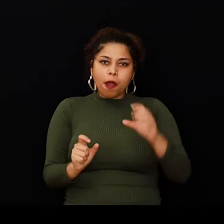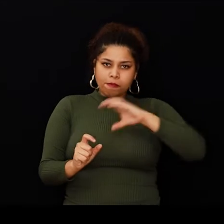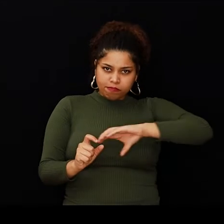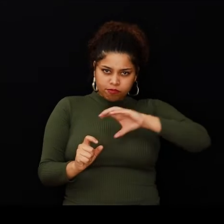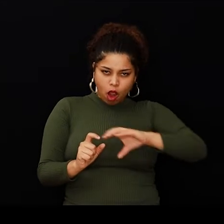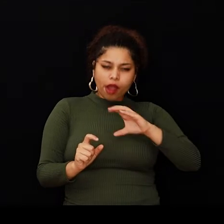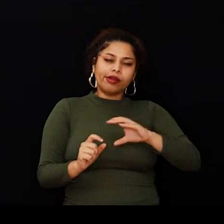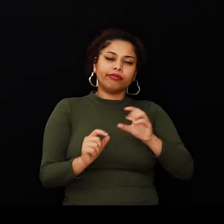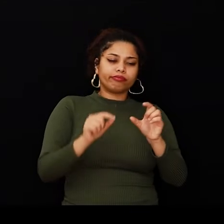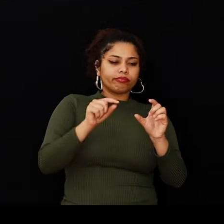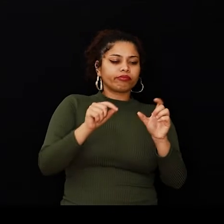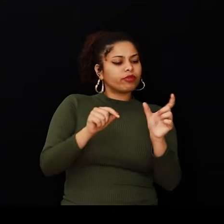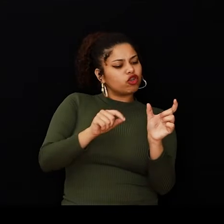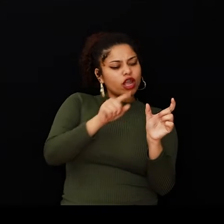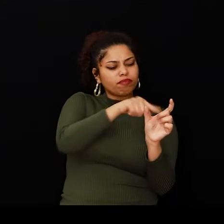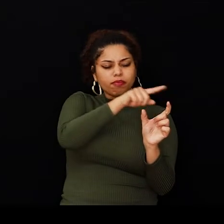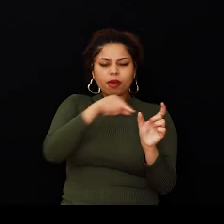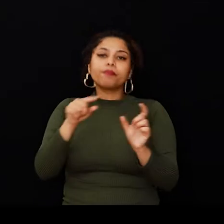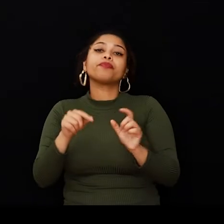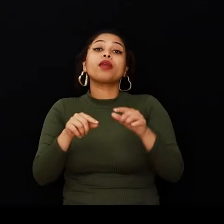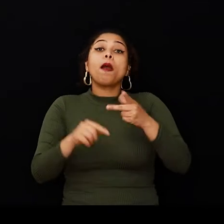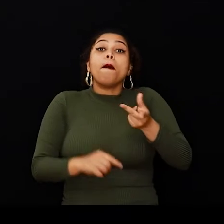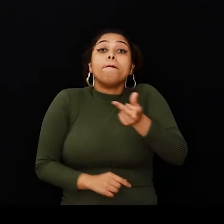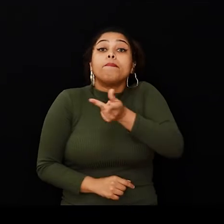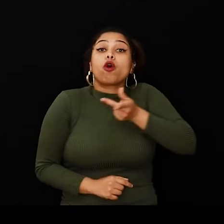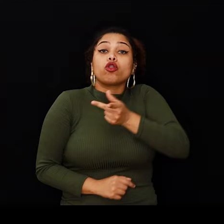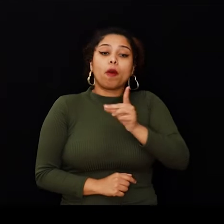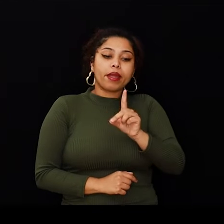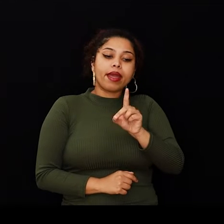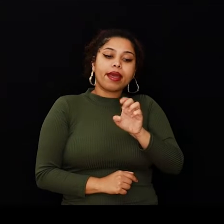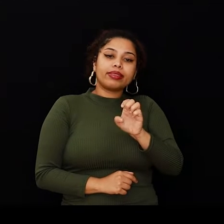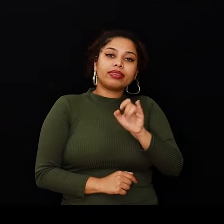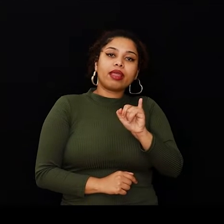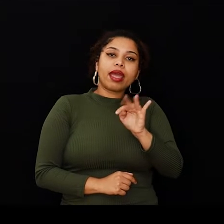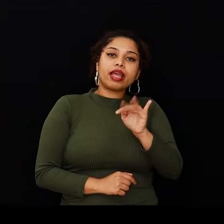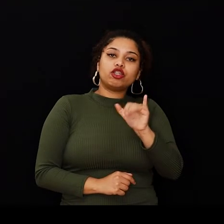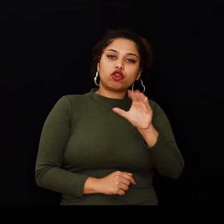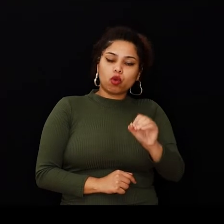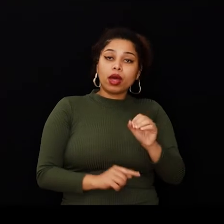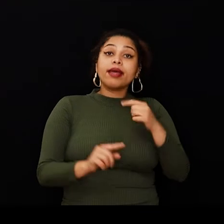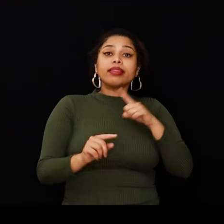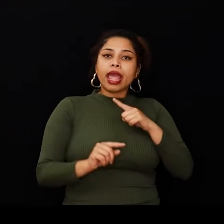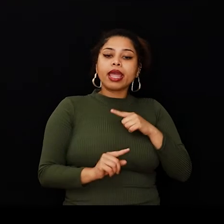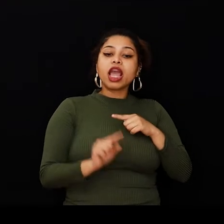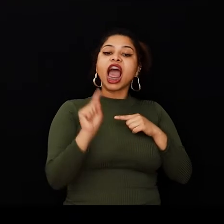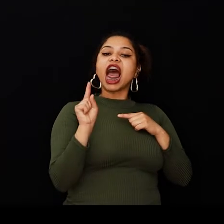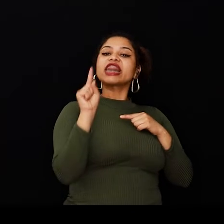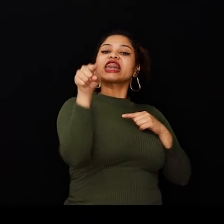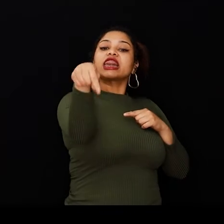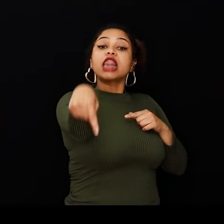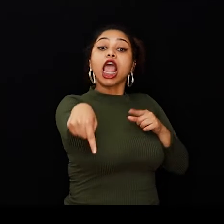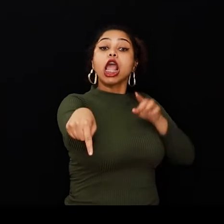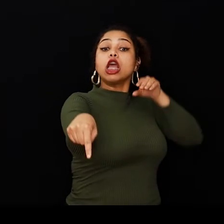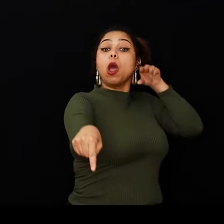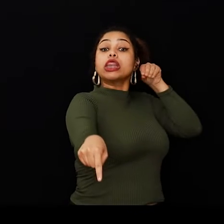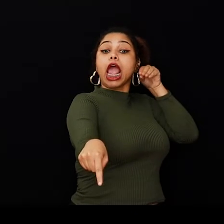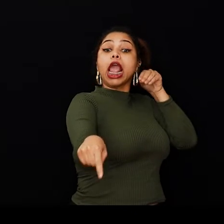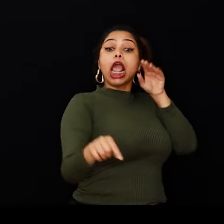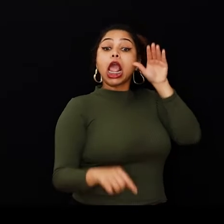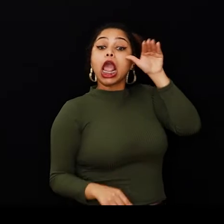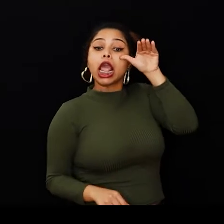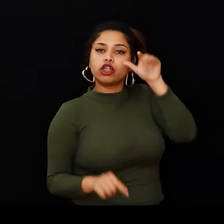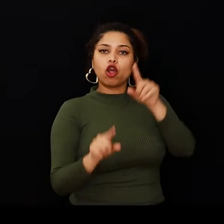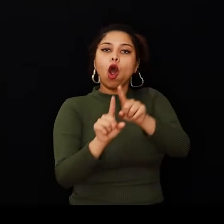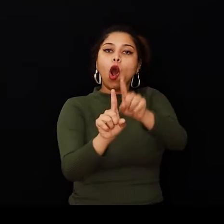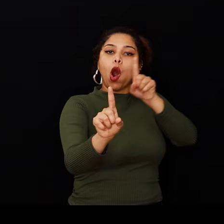né? Então, com relação aos deíticos também, por exemplo, há sempre um afastamento ou uma aproximação do narrador com